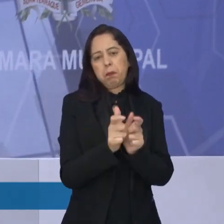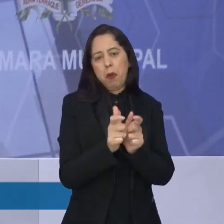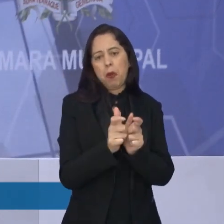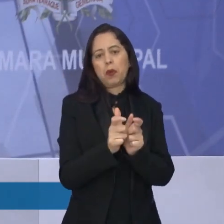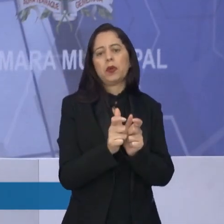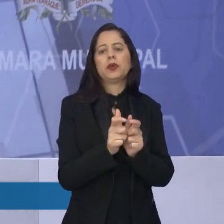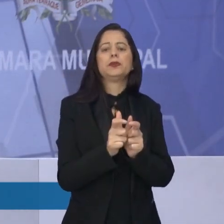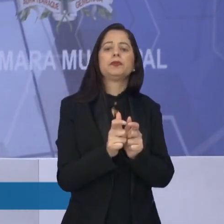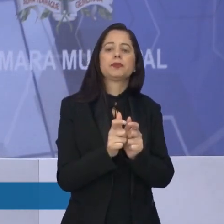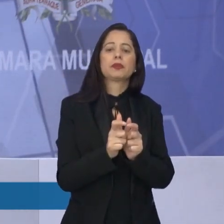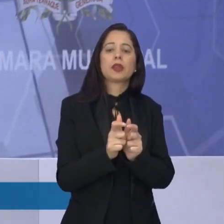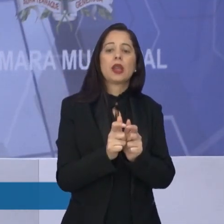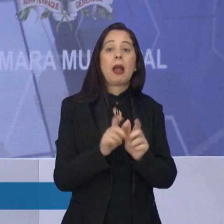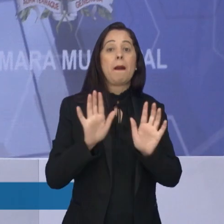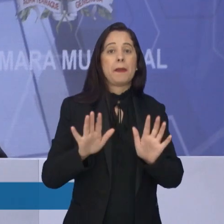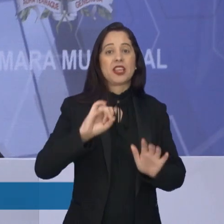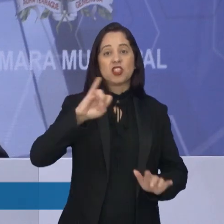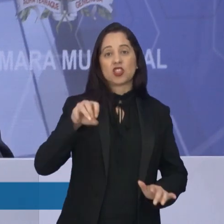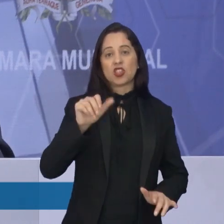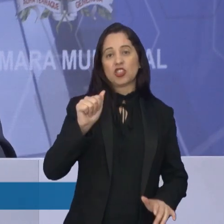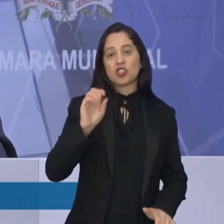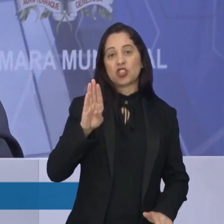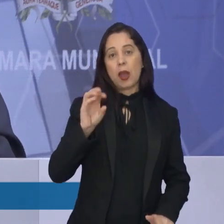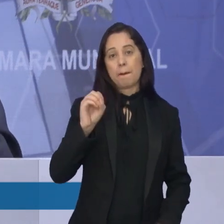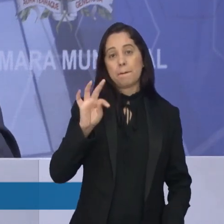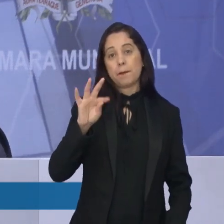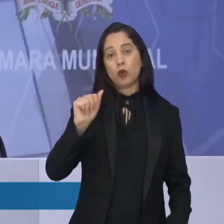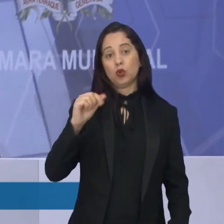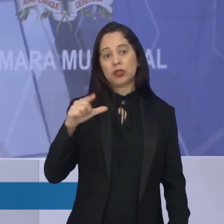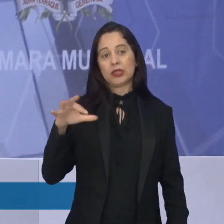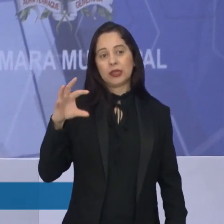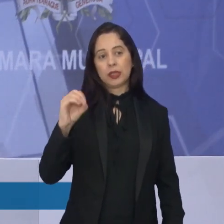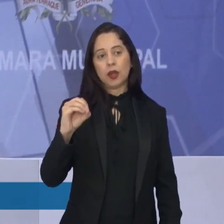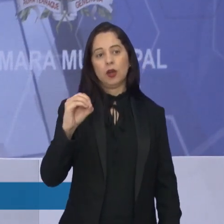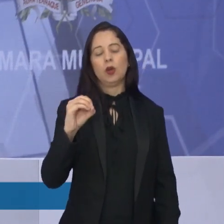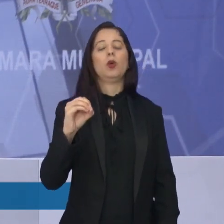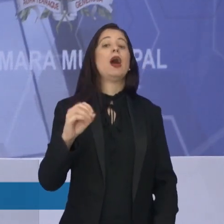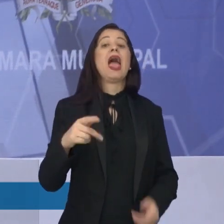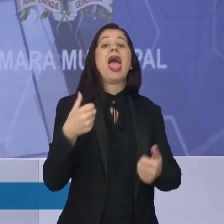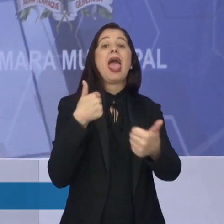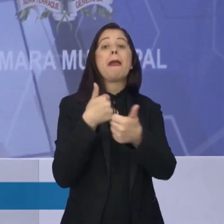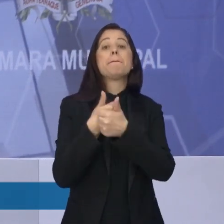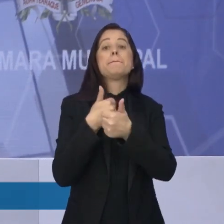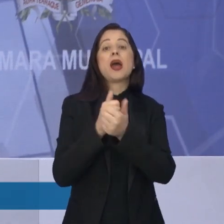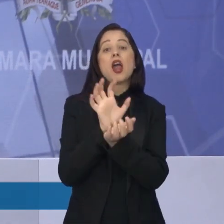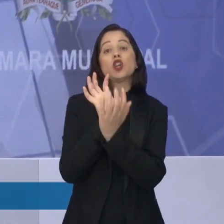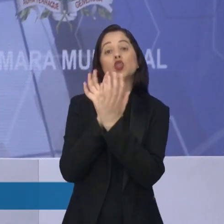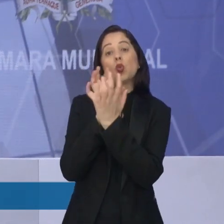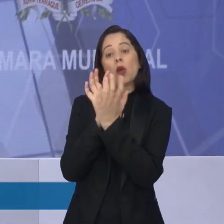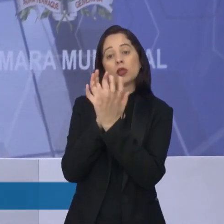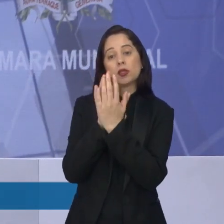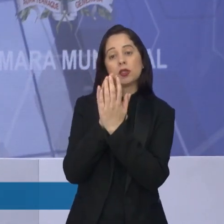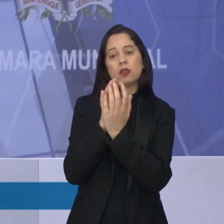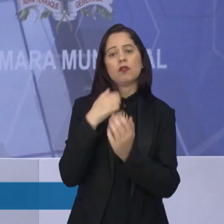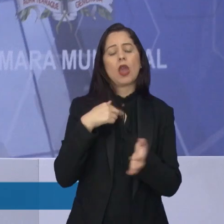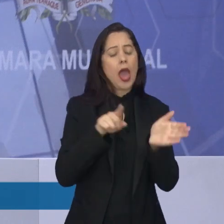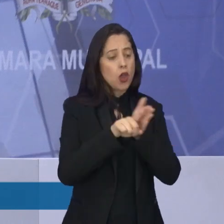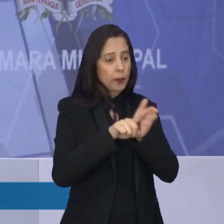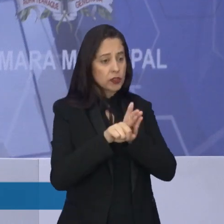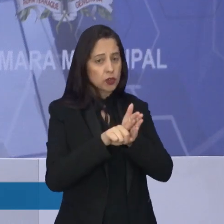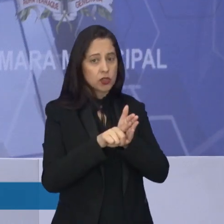exemplo, mas Jaboatão dos Guararapes compõe a região metropolitana de Recife. Eu olhei, eu fiz a conta. Em